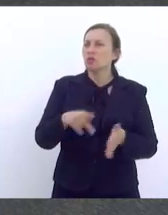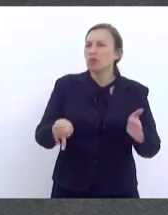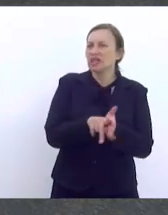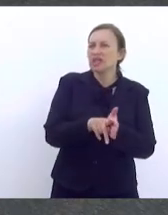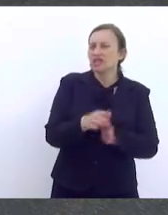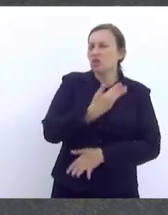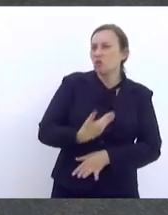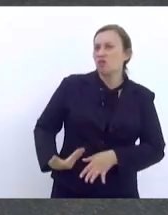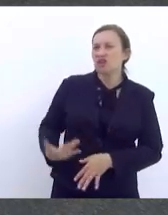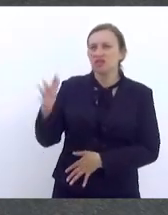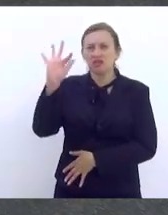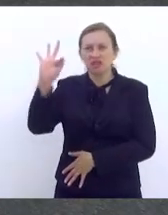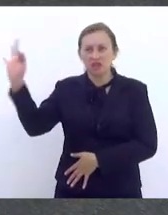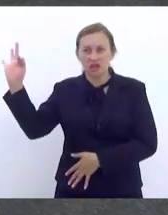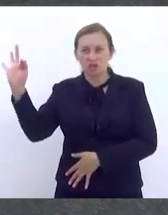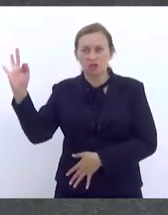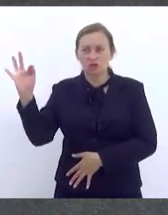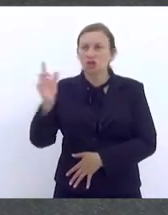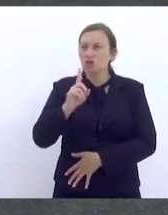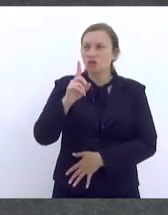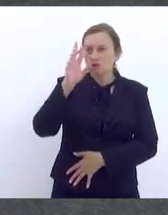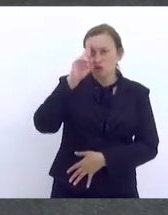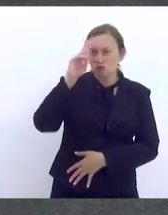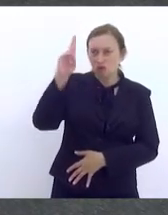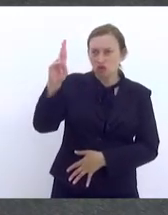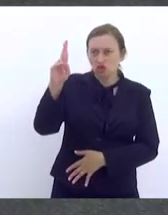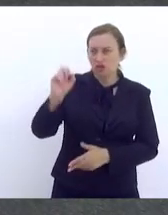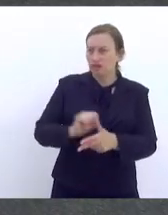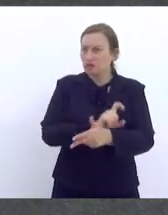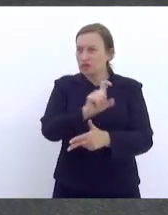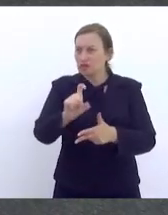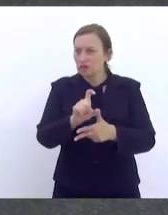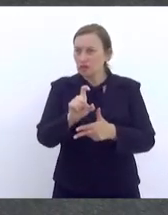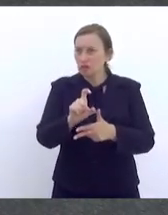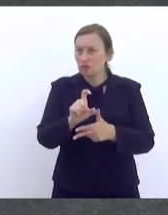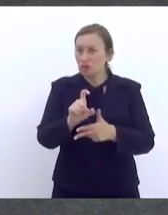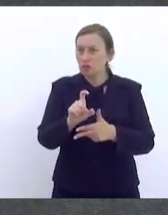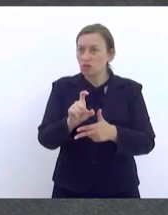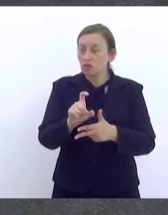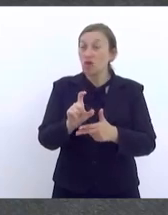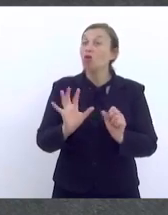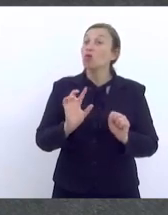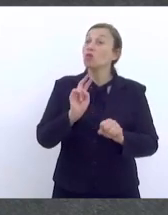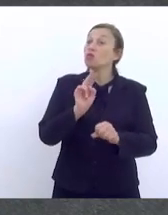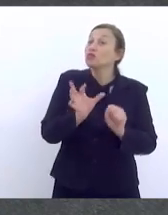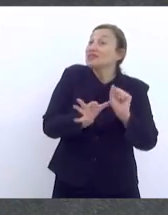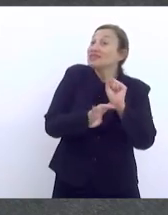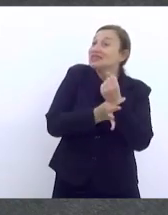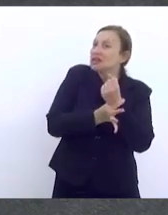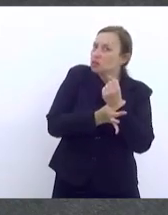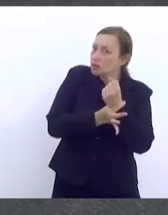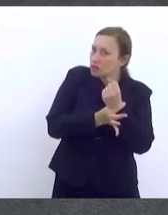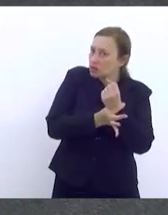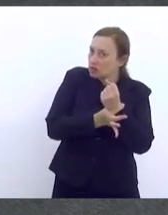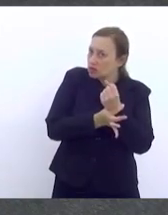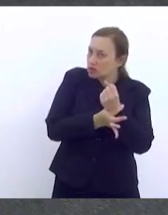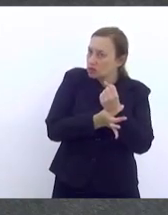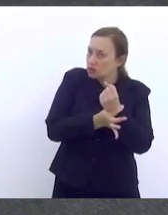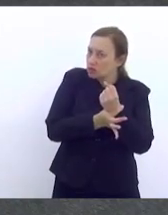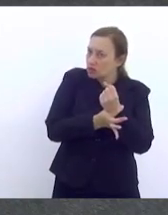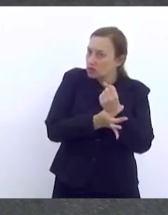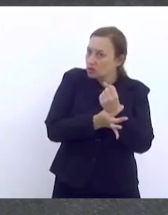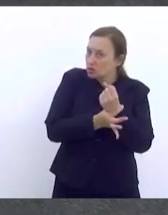federal não foi o chefe do executivo foi um segurança de